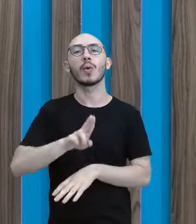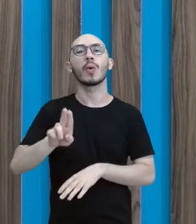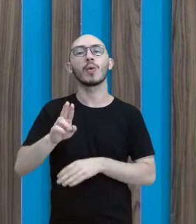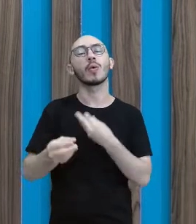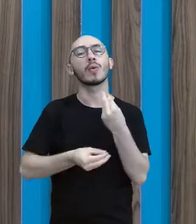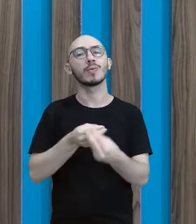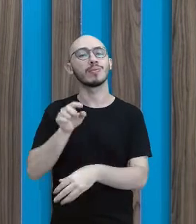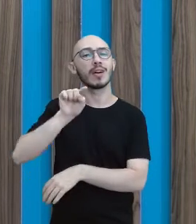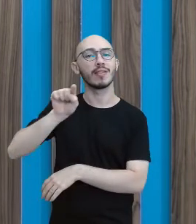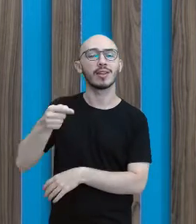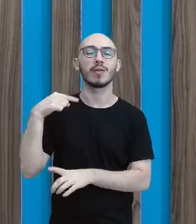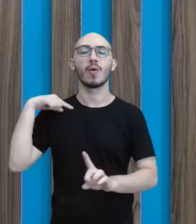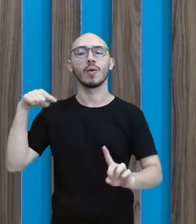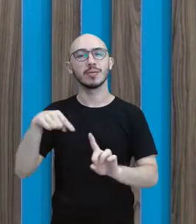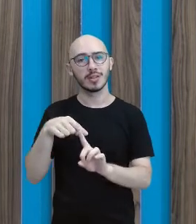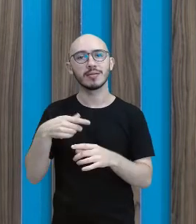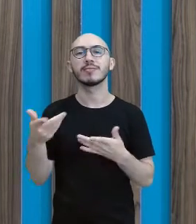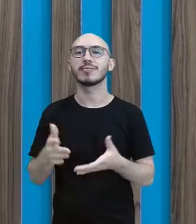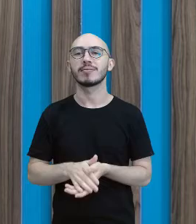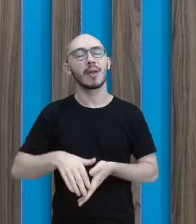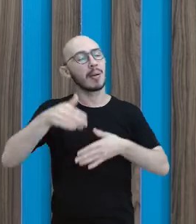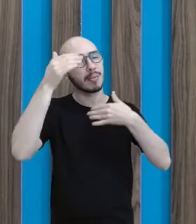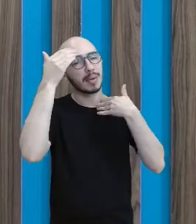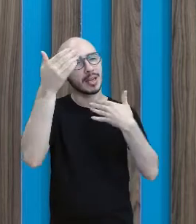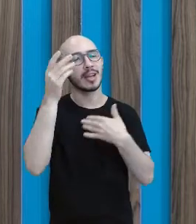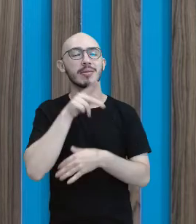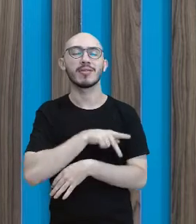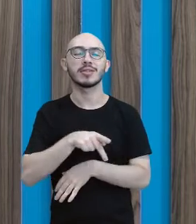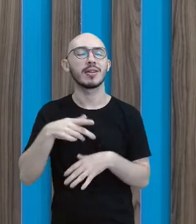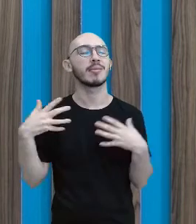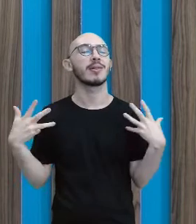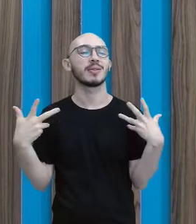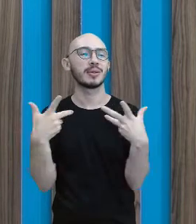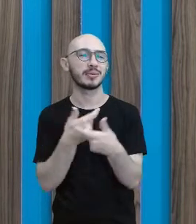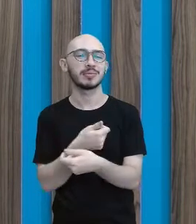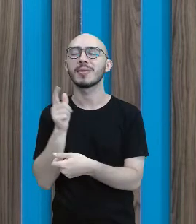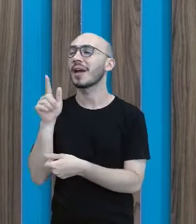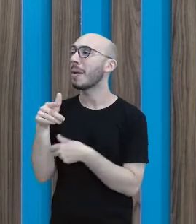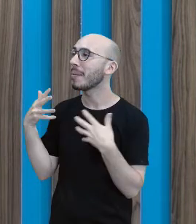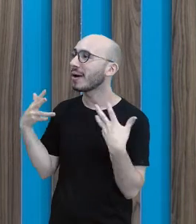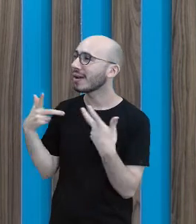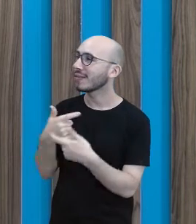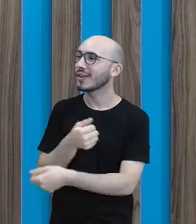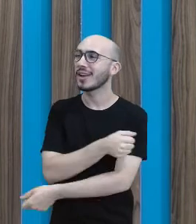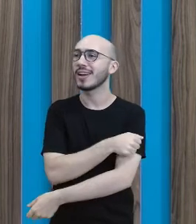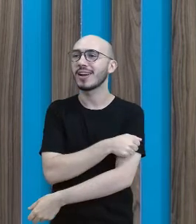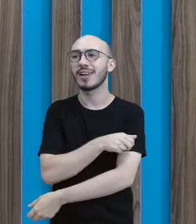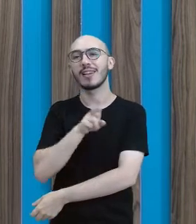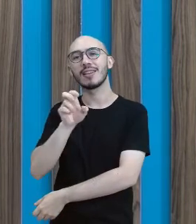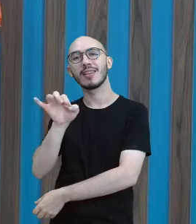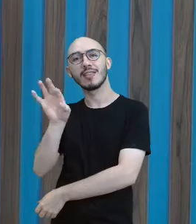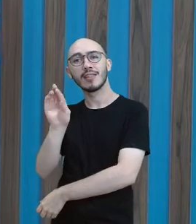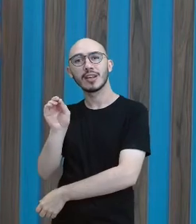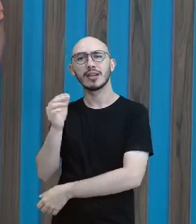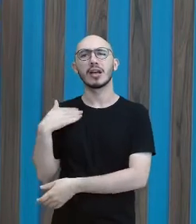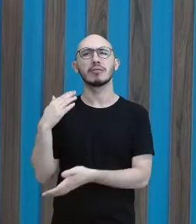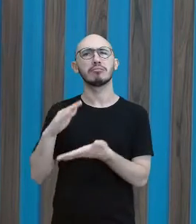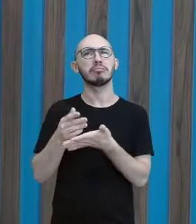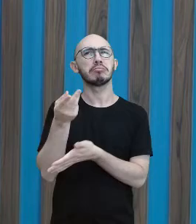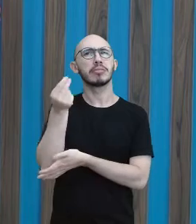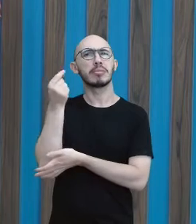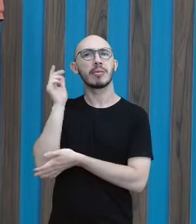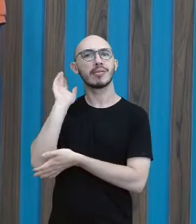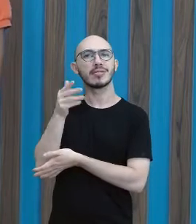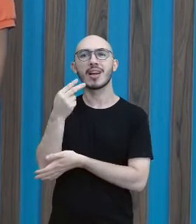vírgula, a intenção, né? Obrigada, professora, está sendo maravilhoso. Que maravilha, Vitor. Fazia muito tempo que eu não lhe via por